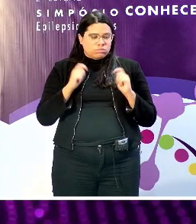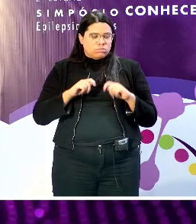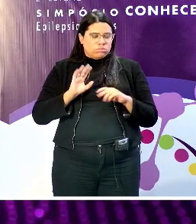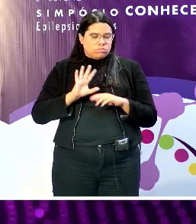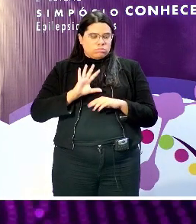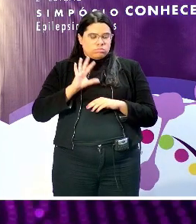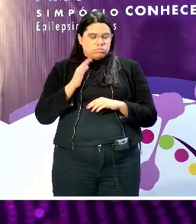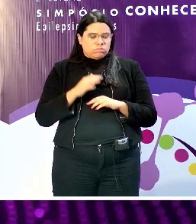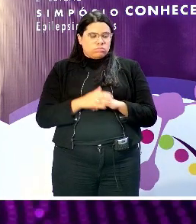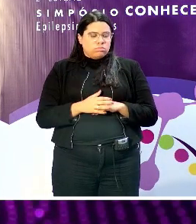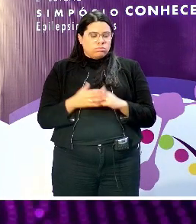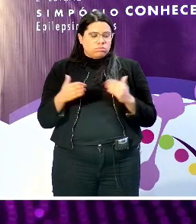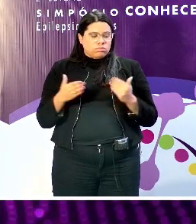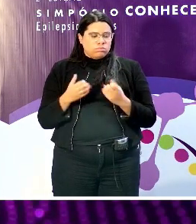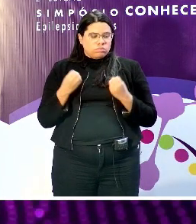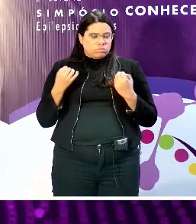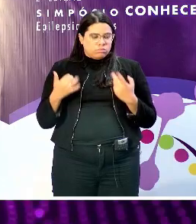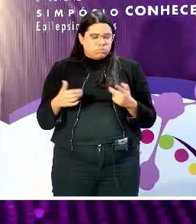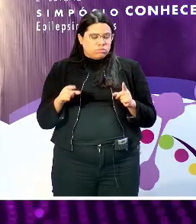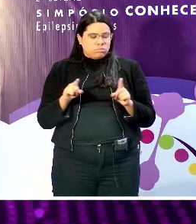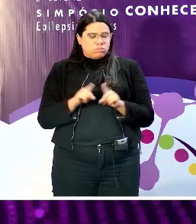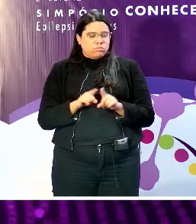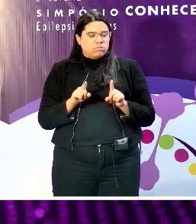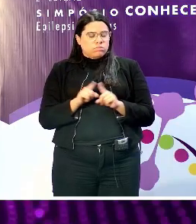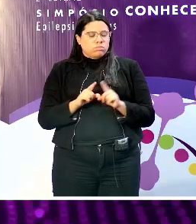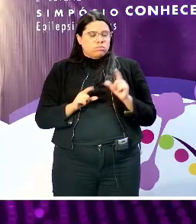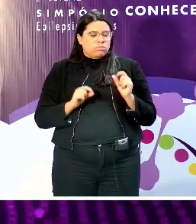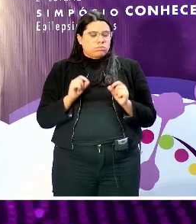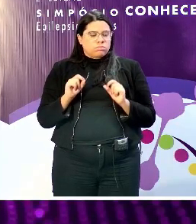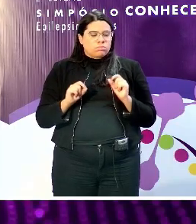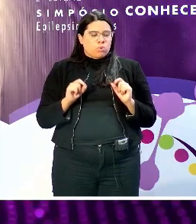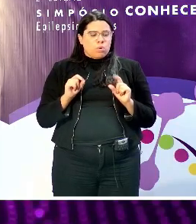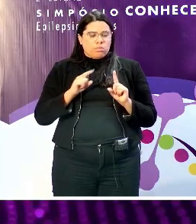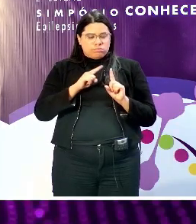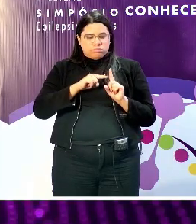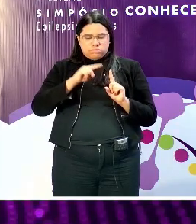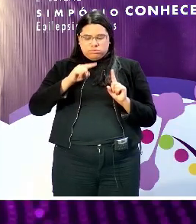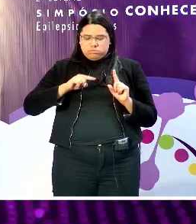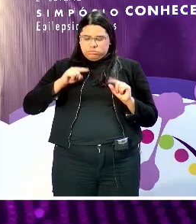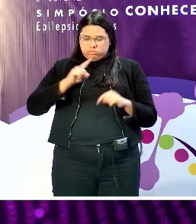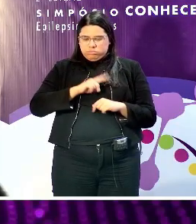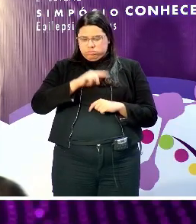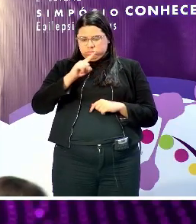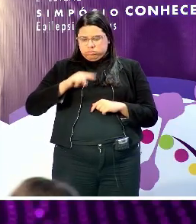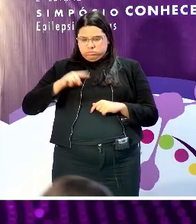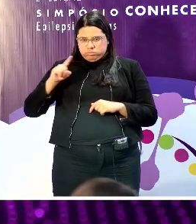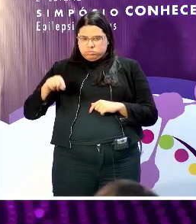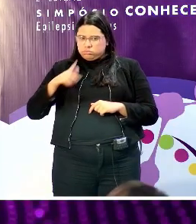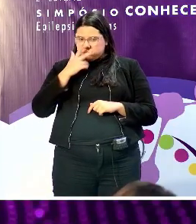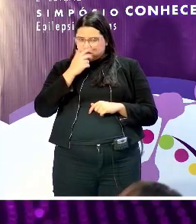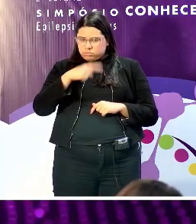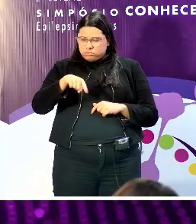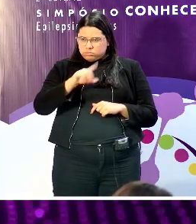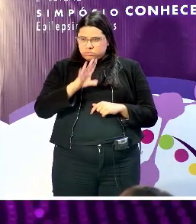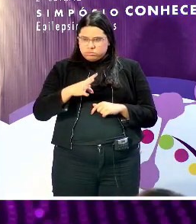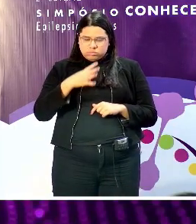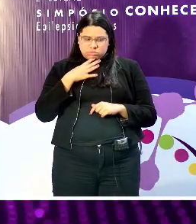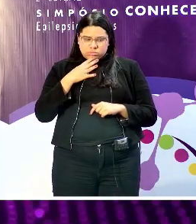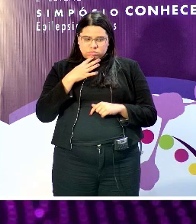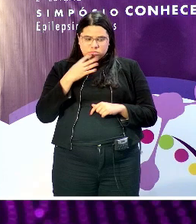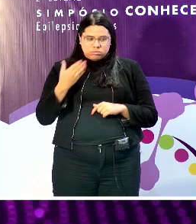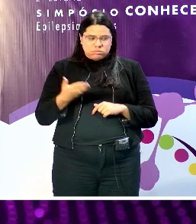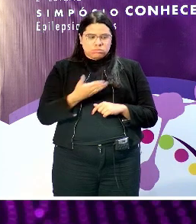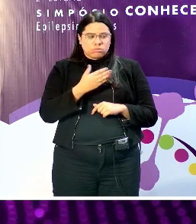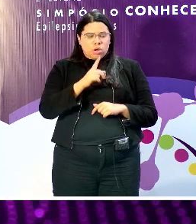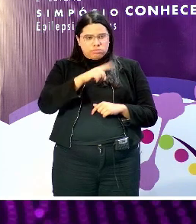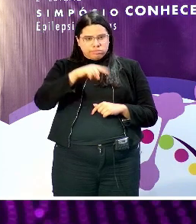Então, vou falar um pouquinho também sobre as nossas ondas cerebrais, né? Acho que vocês devem ser bastante familiarizados com isso. As nossas